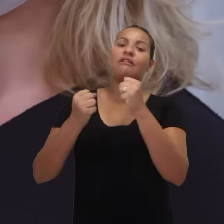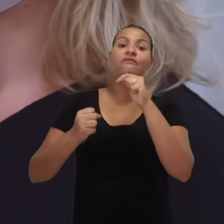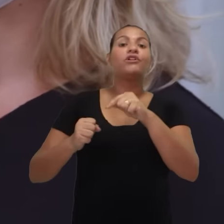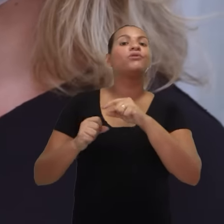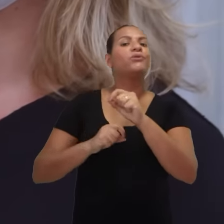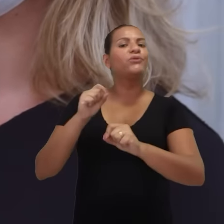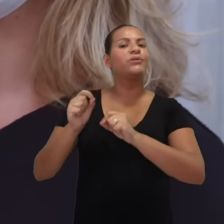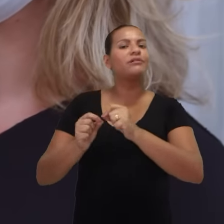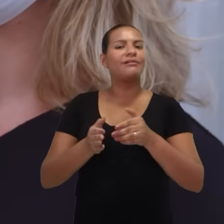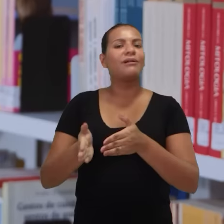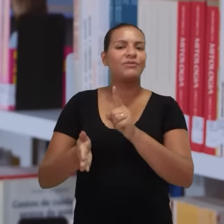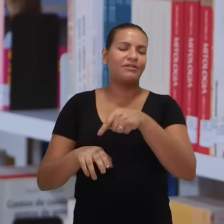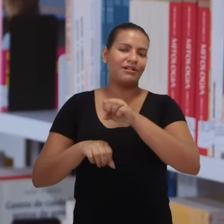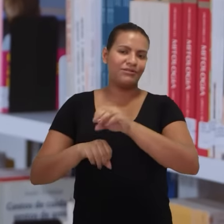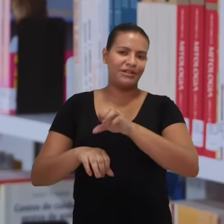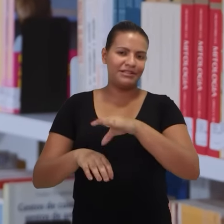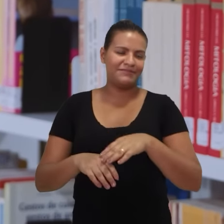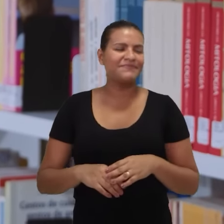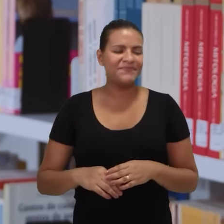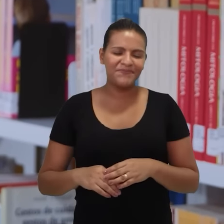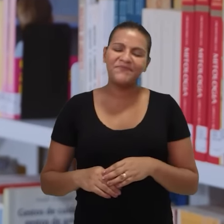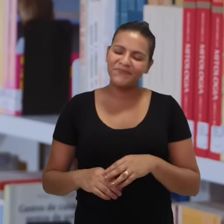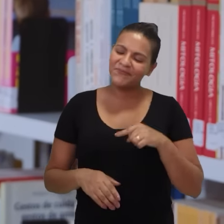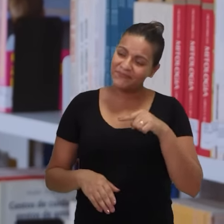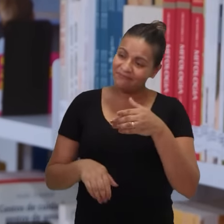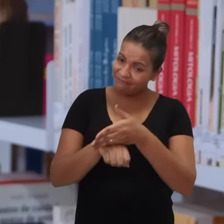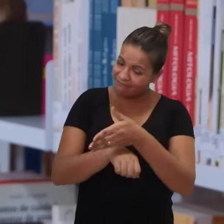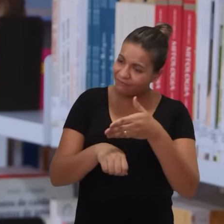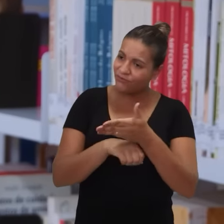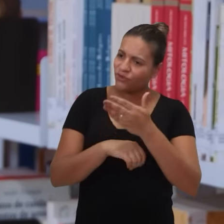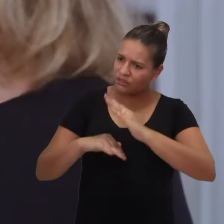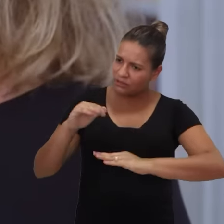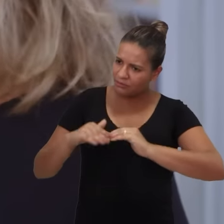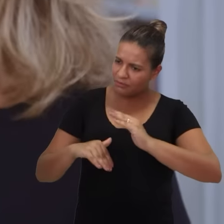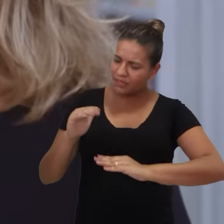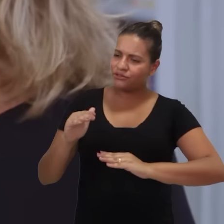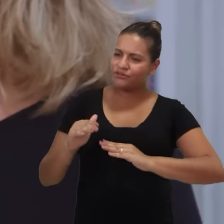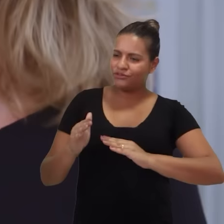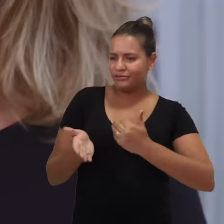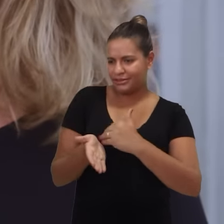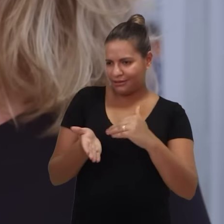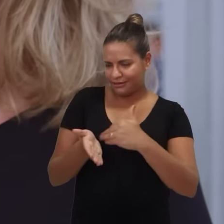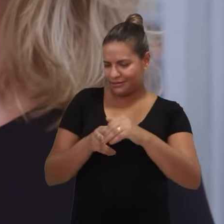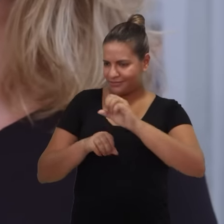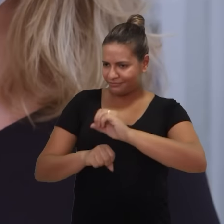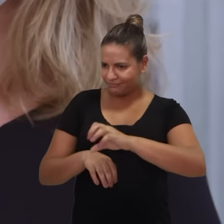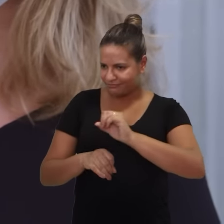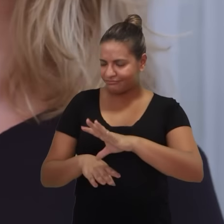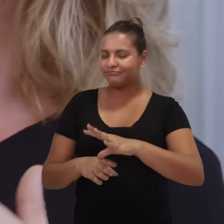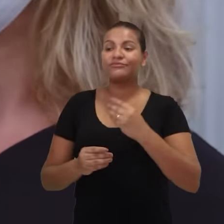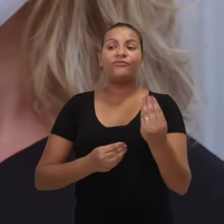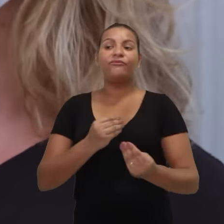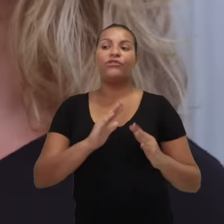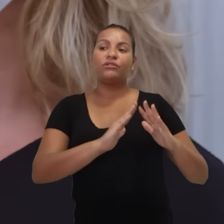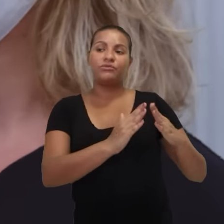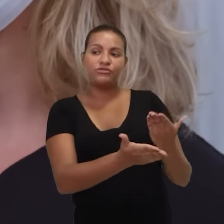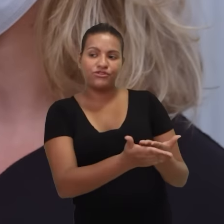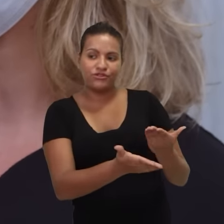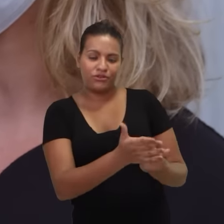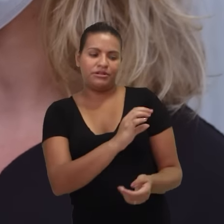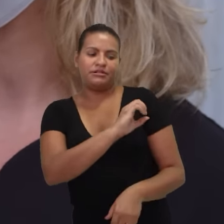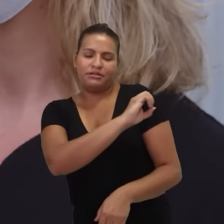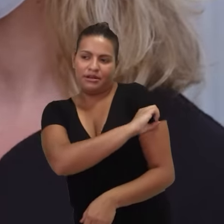de educação e fez parte de uma gestão que tomou uma decisão política de priorizar creche e os